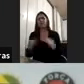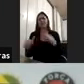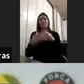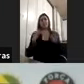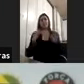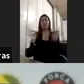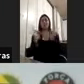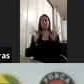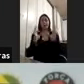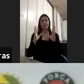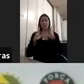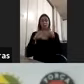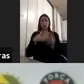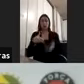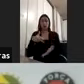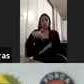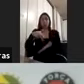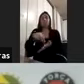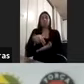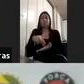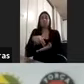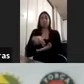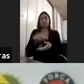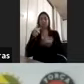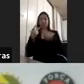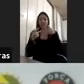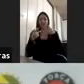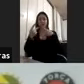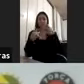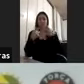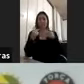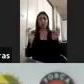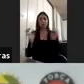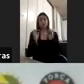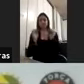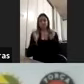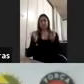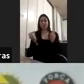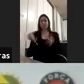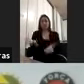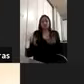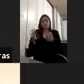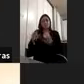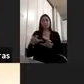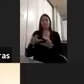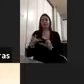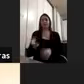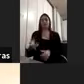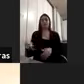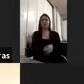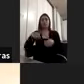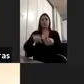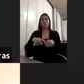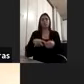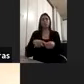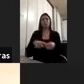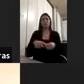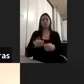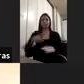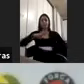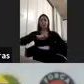voltar, porque ninguém é bobo, né? Todo mundo sabe que está vivendo lá dentro. Então, assim, é uma luta que